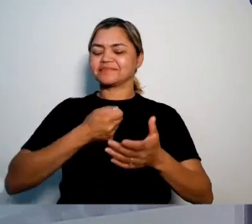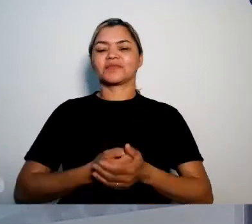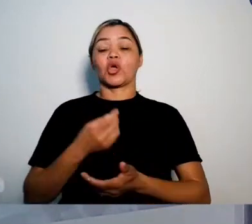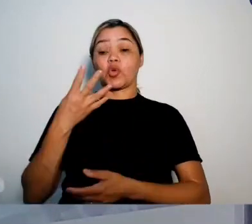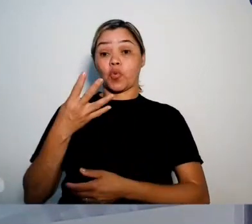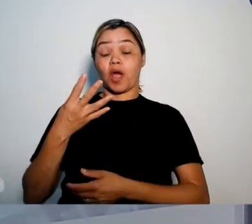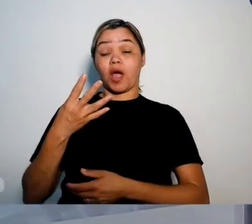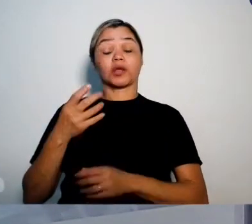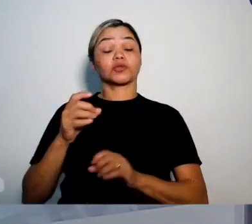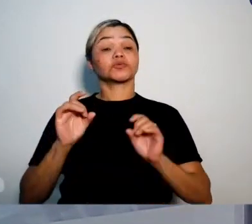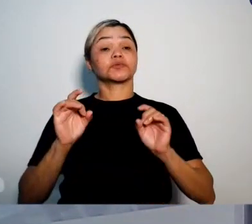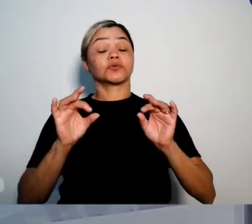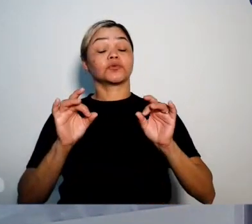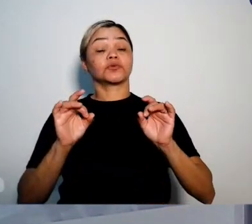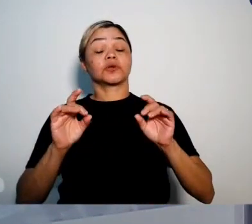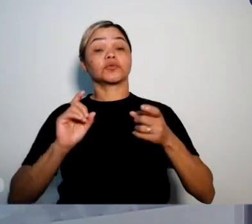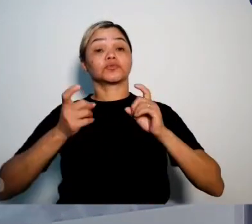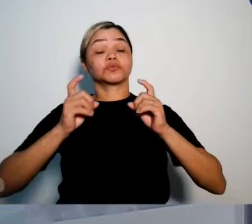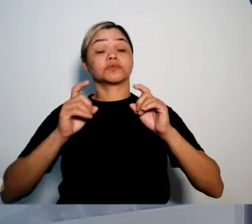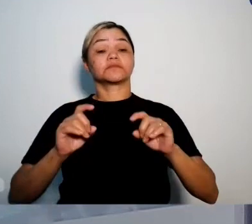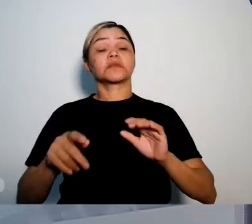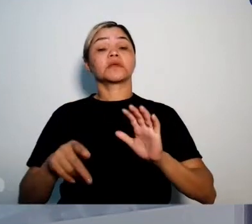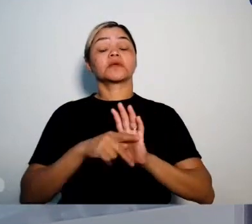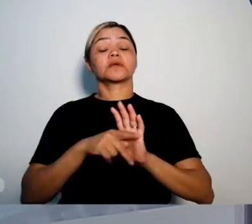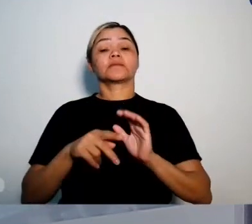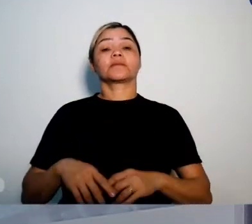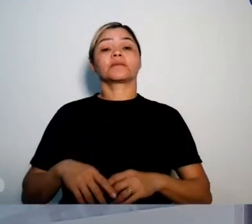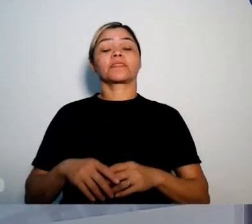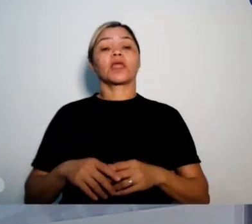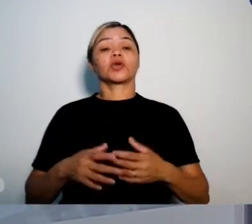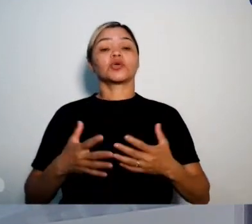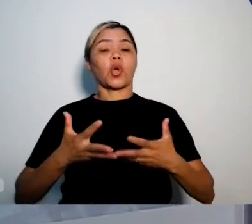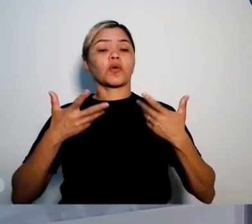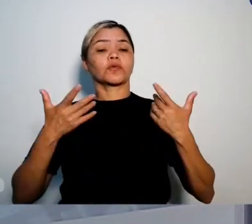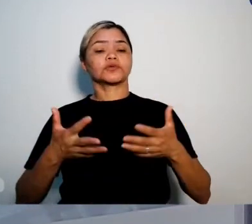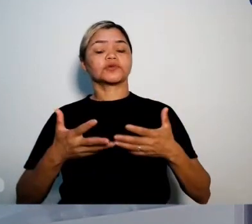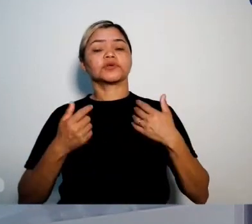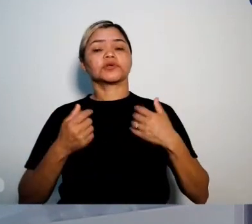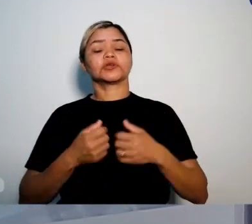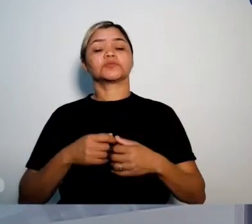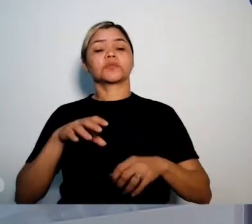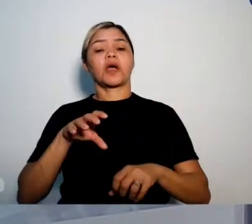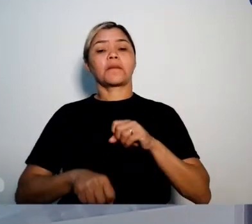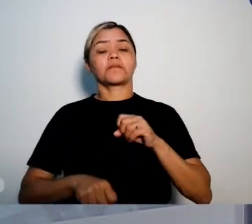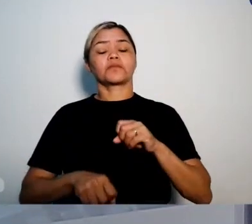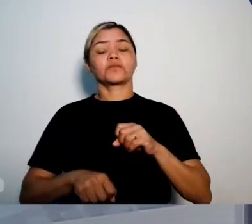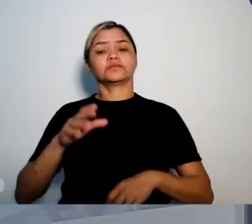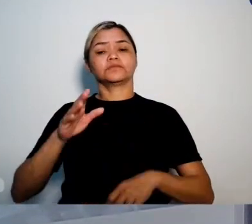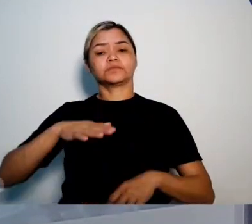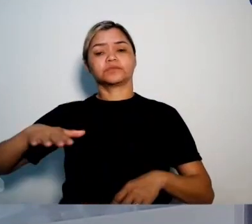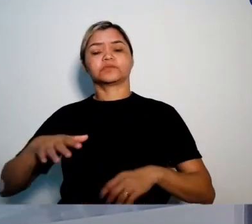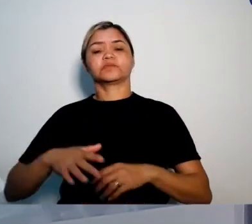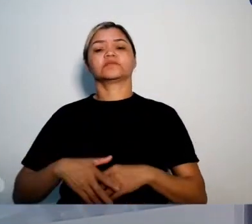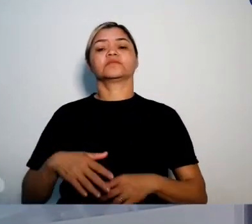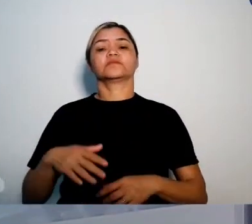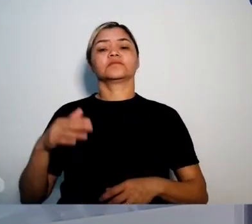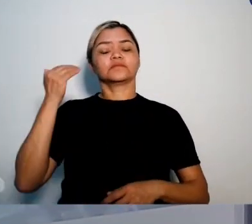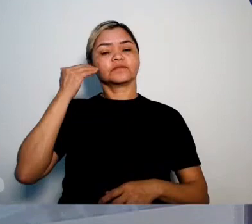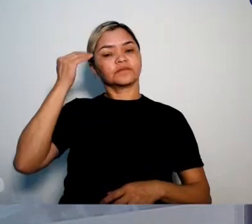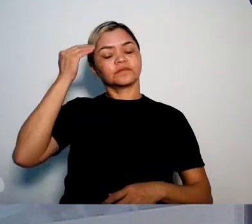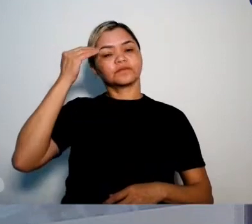públicas sobre autismo, abuso e exploração sexual infantil de crianças e adolescentes, suicídio